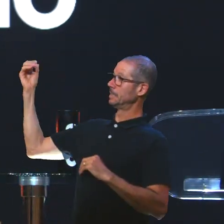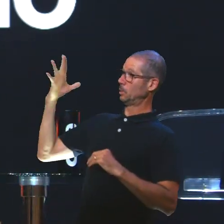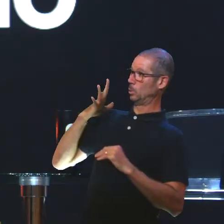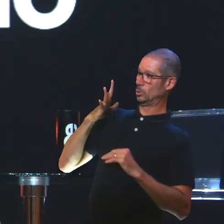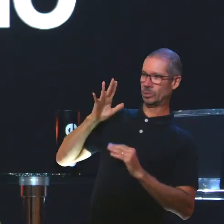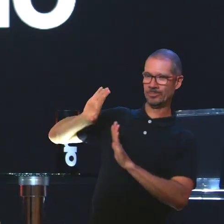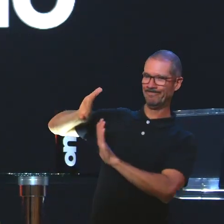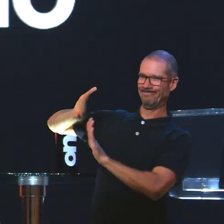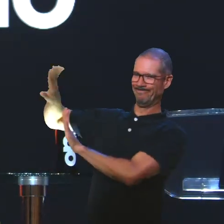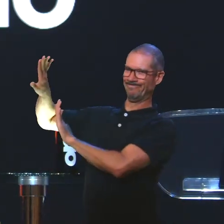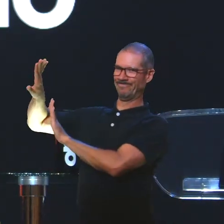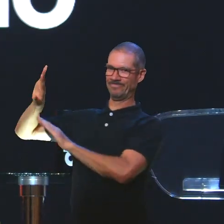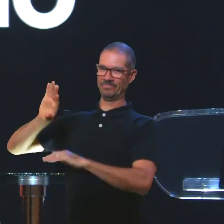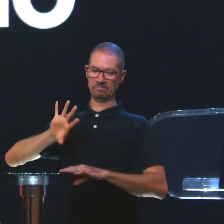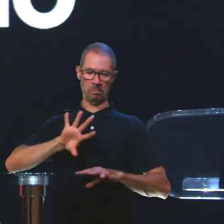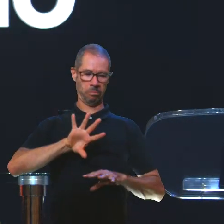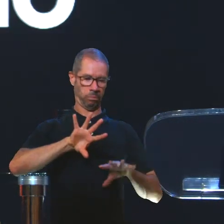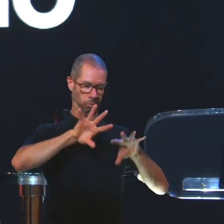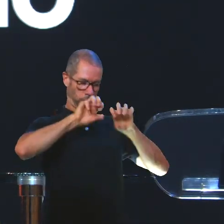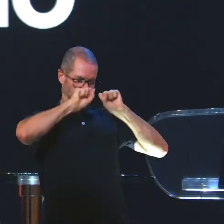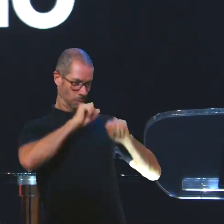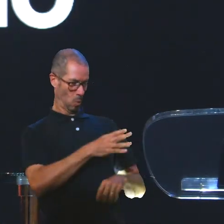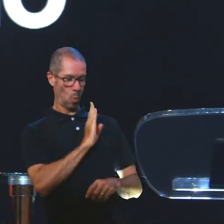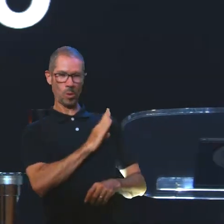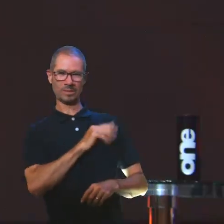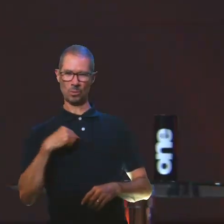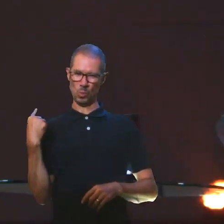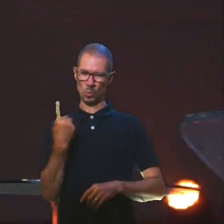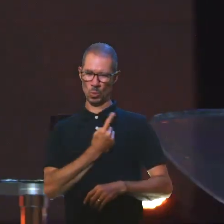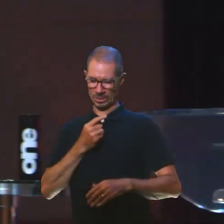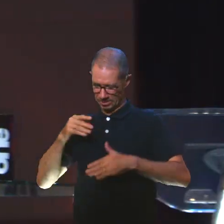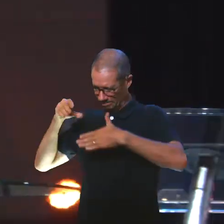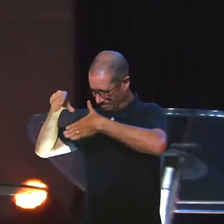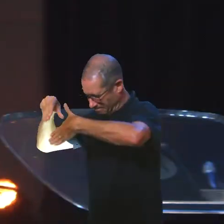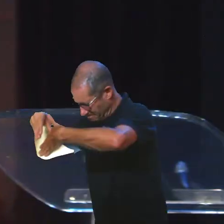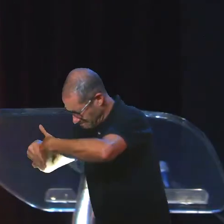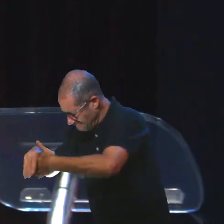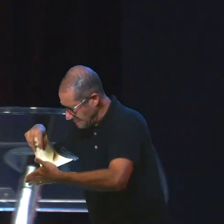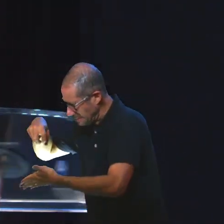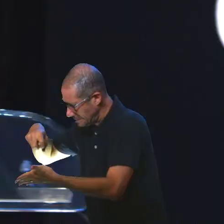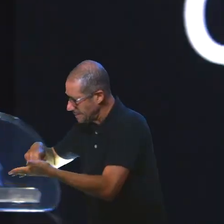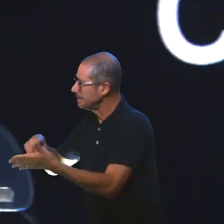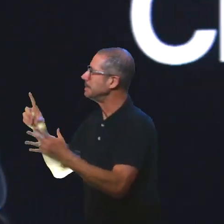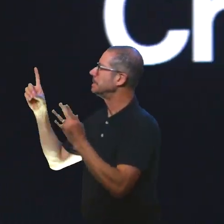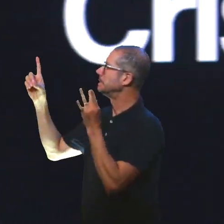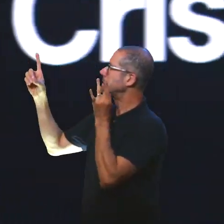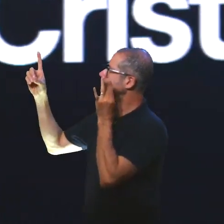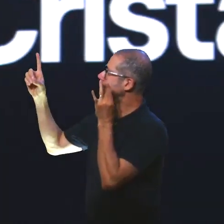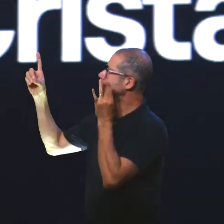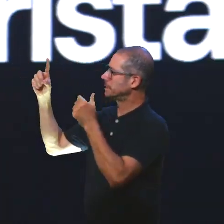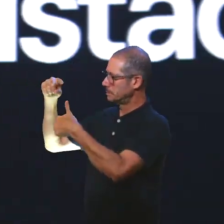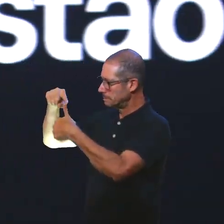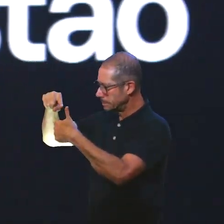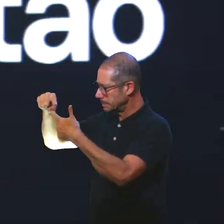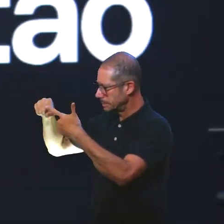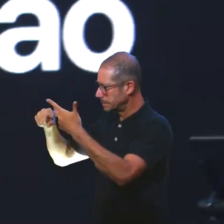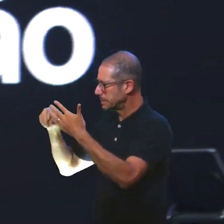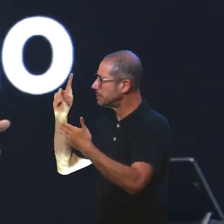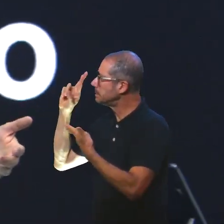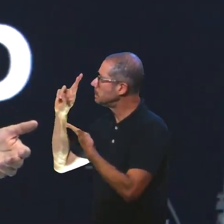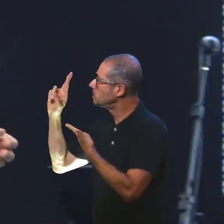essas partes obscuras do nosso coração. E quando nós nos debruçamos na presença e começamos a colocar diante dele na presença,